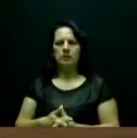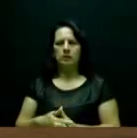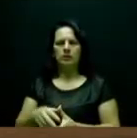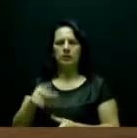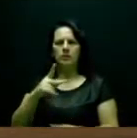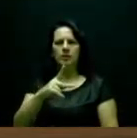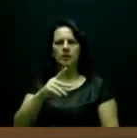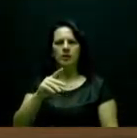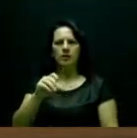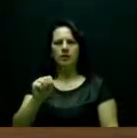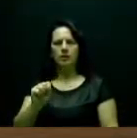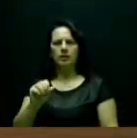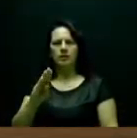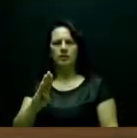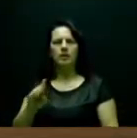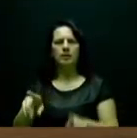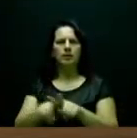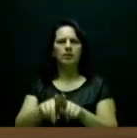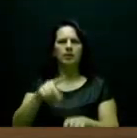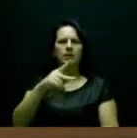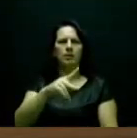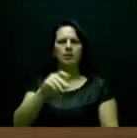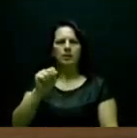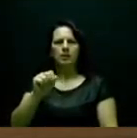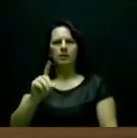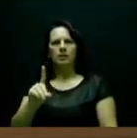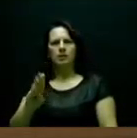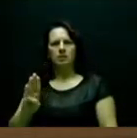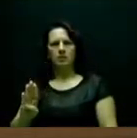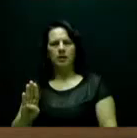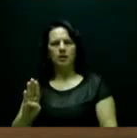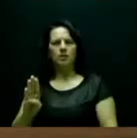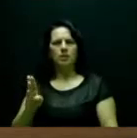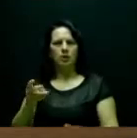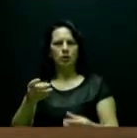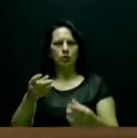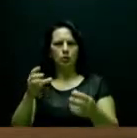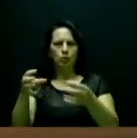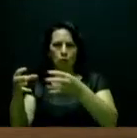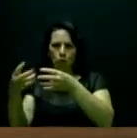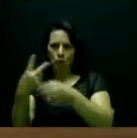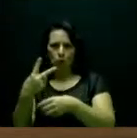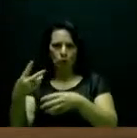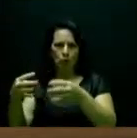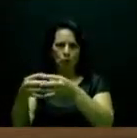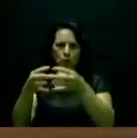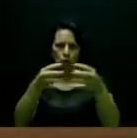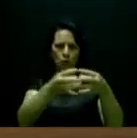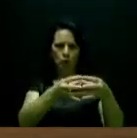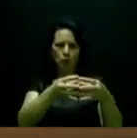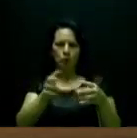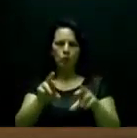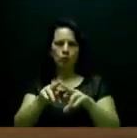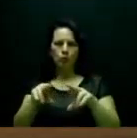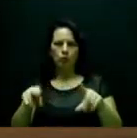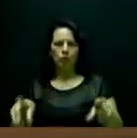o PSB e o PSDB. A gente tem falado isso, que eu digo sangue puro porque já